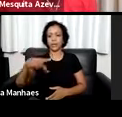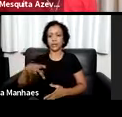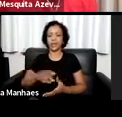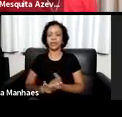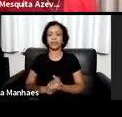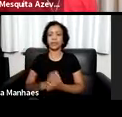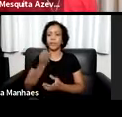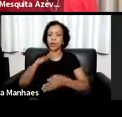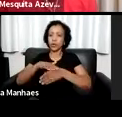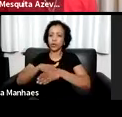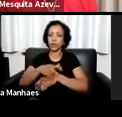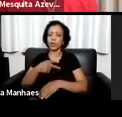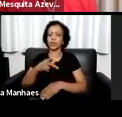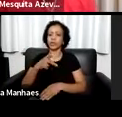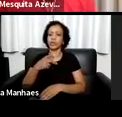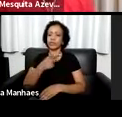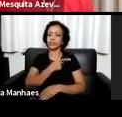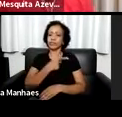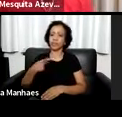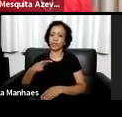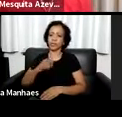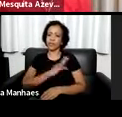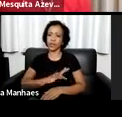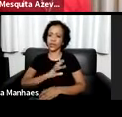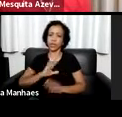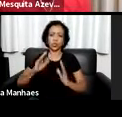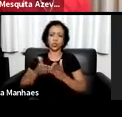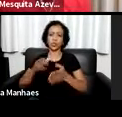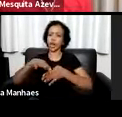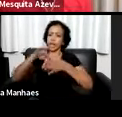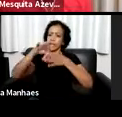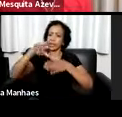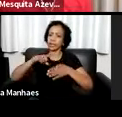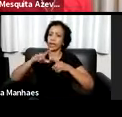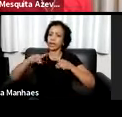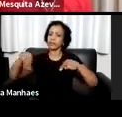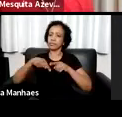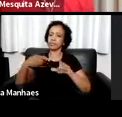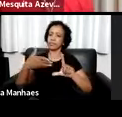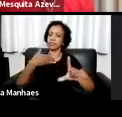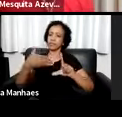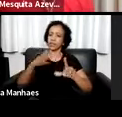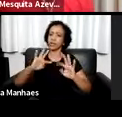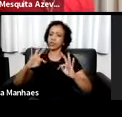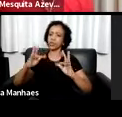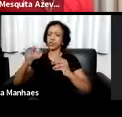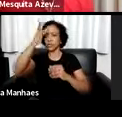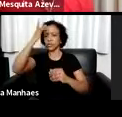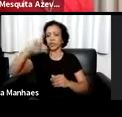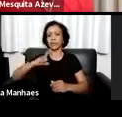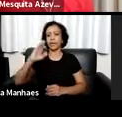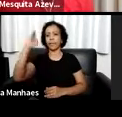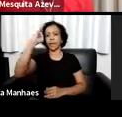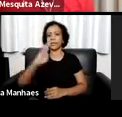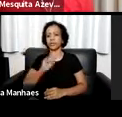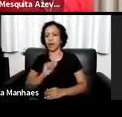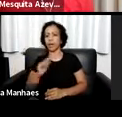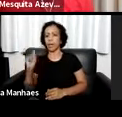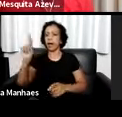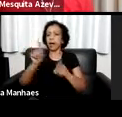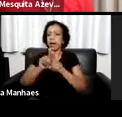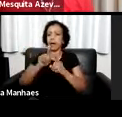os líderes que estão conosco nessa sala de oração e todos aqueles que estão aí no Brasil e também pelo mundo. Momento